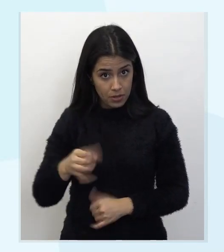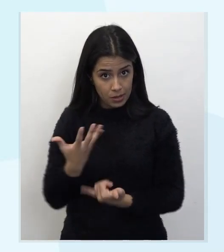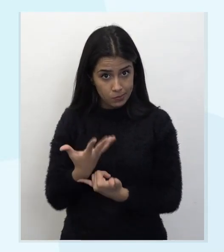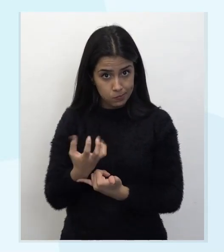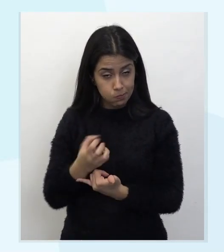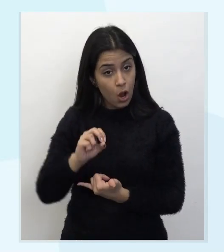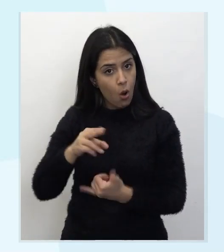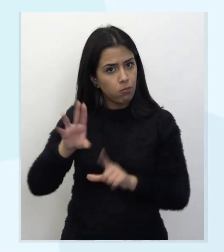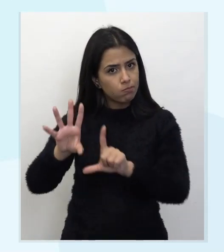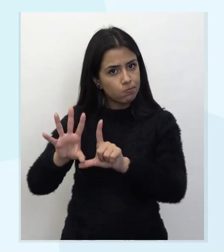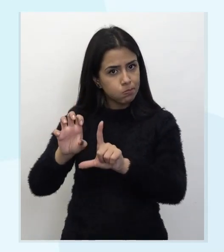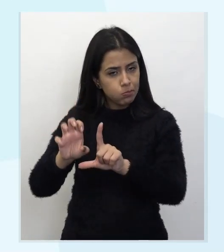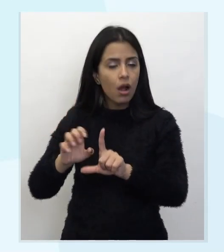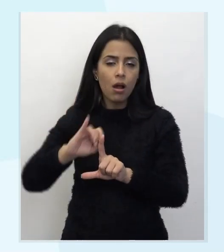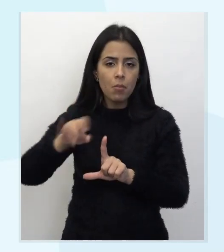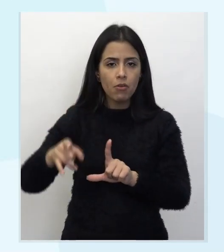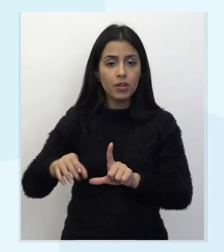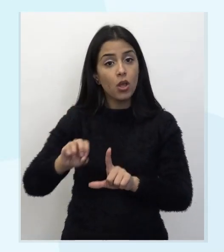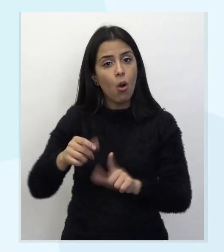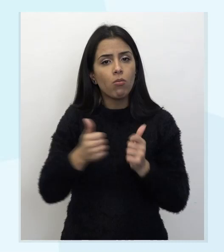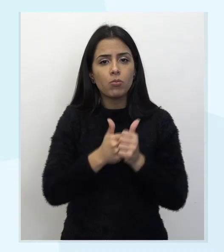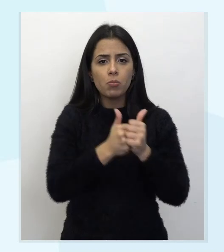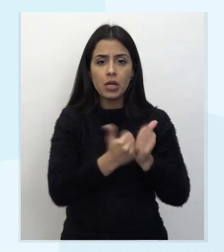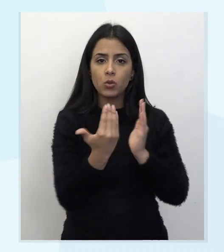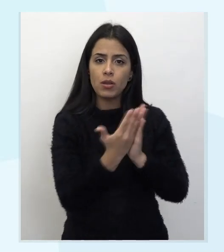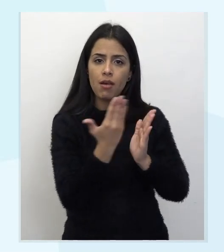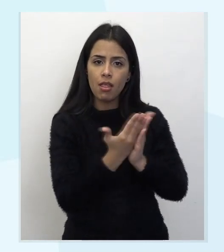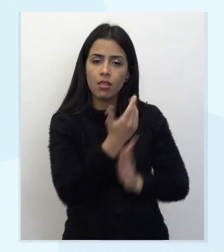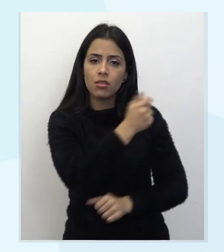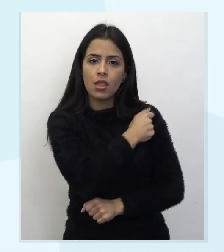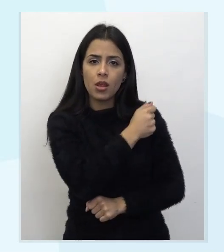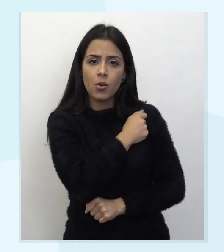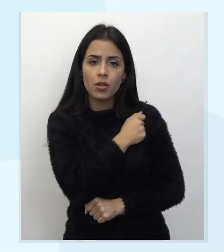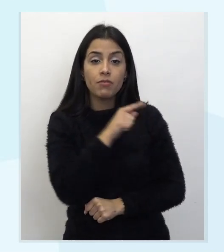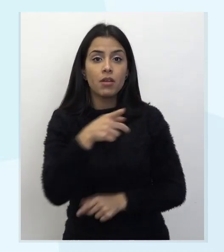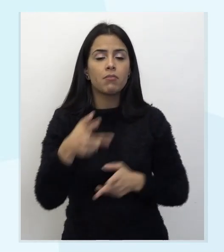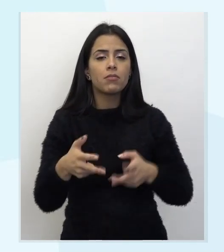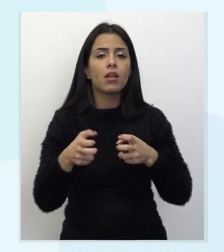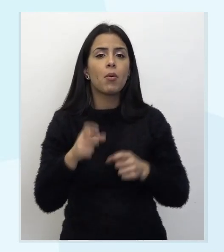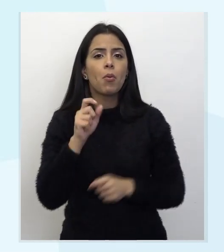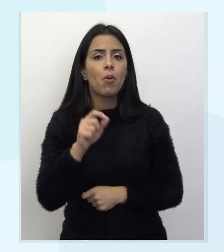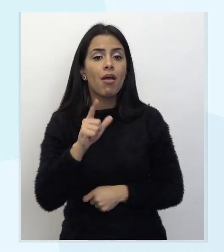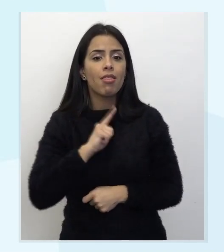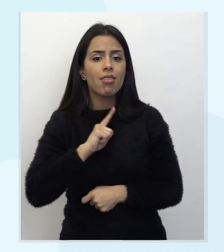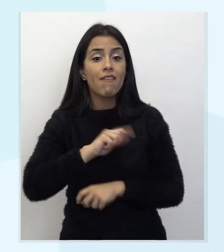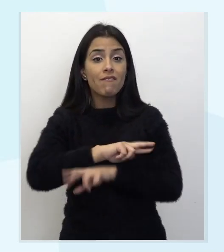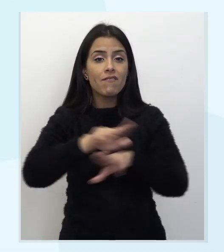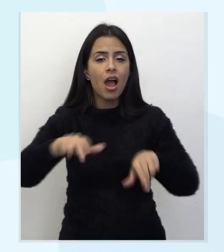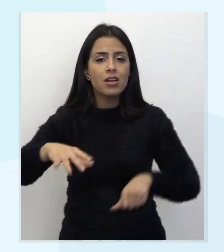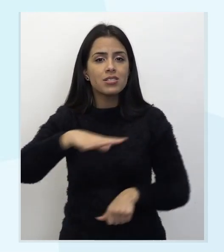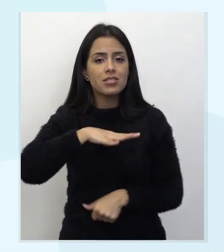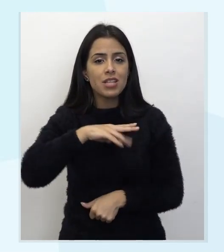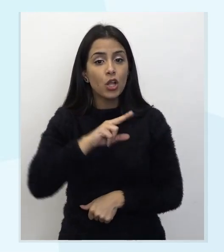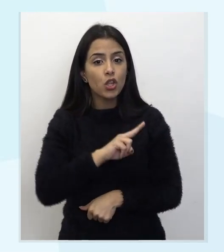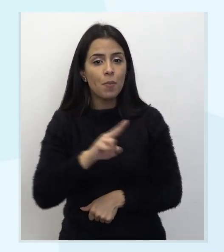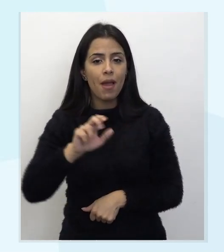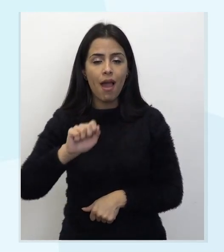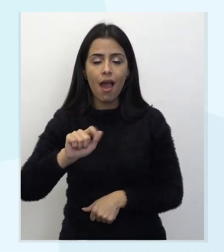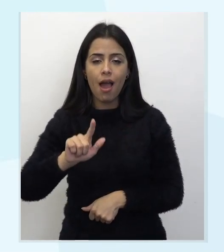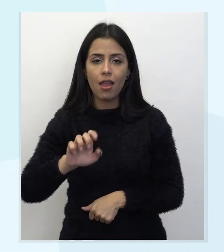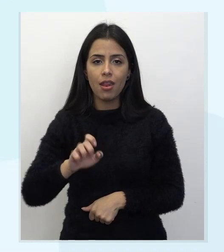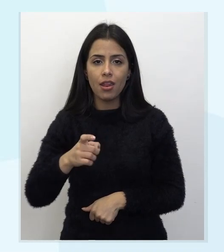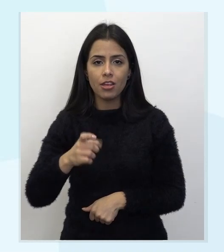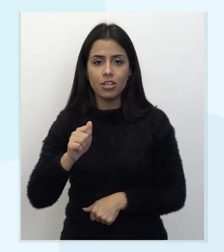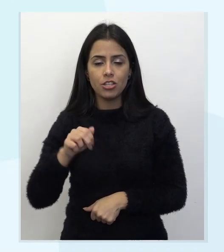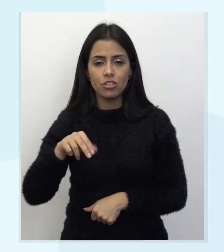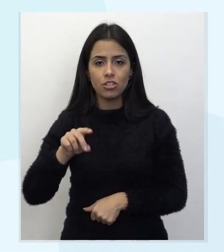do aluno, vocês vão poder observar que existem várias cidades chamadas Alexandria ou Alexandrópolis,